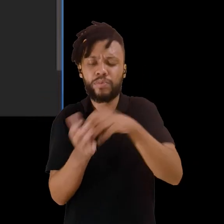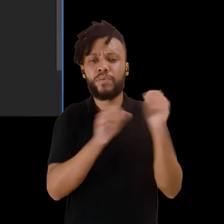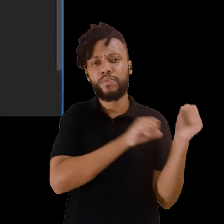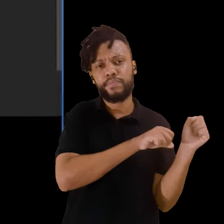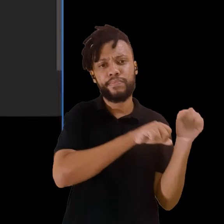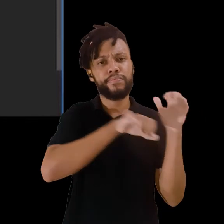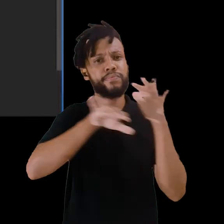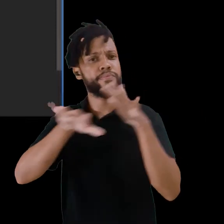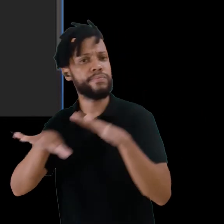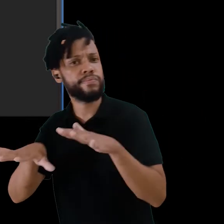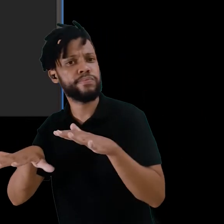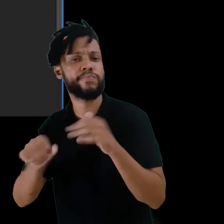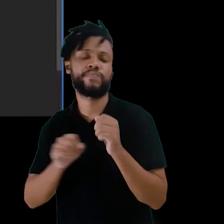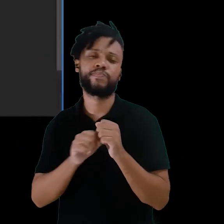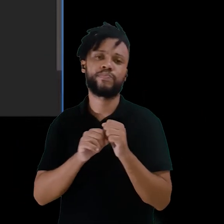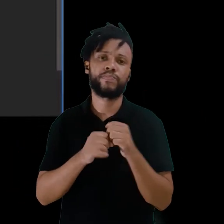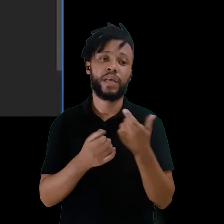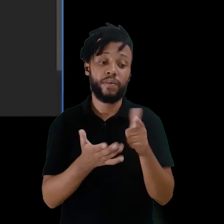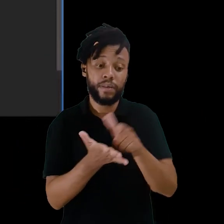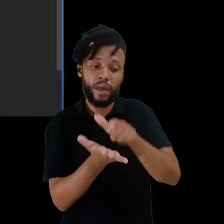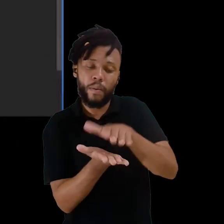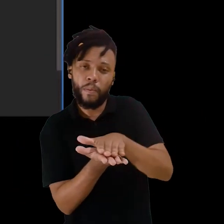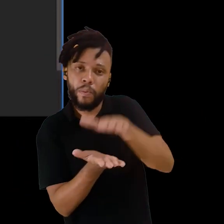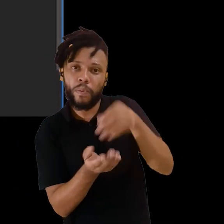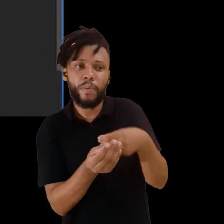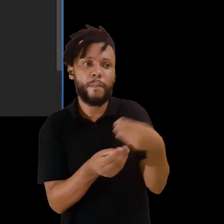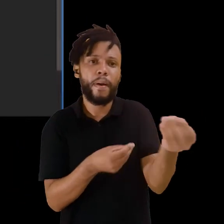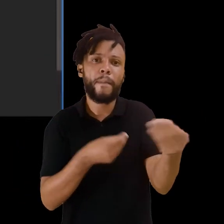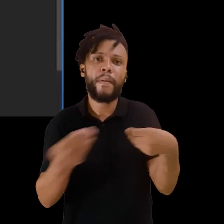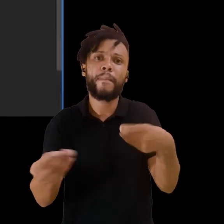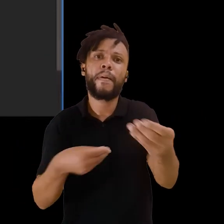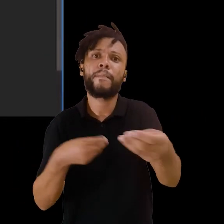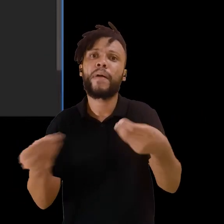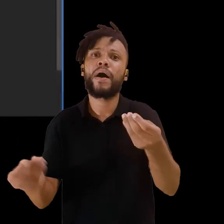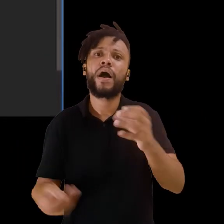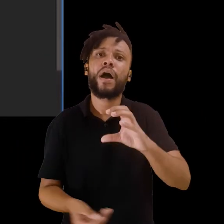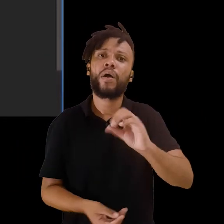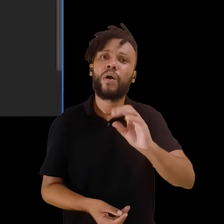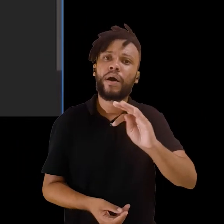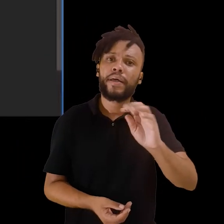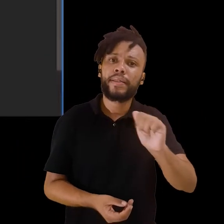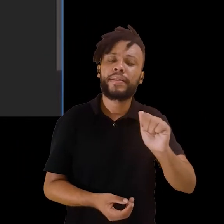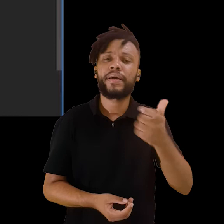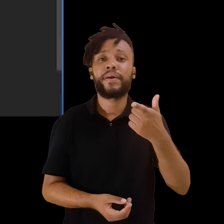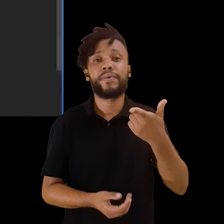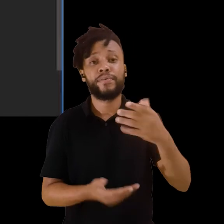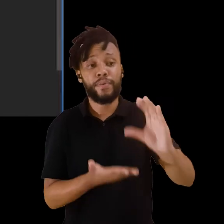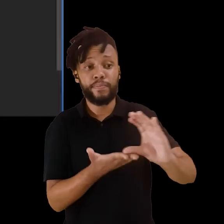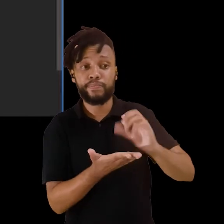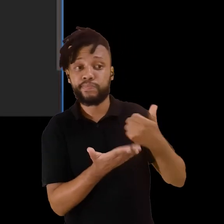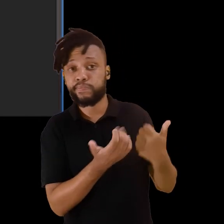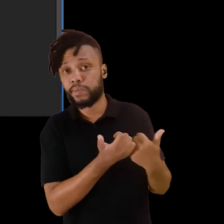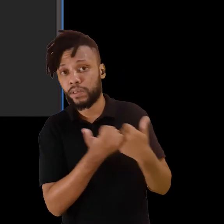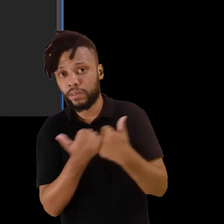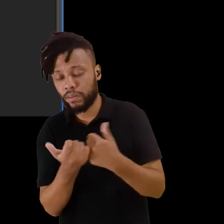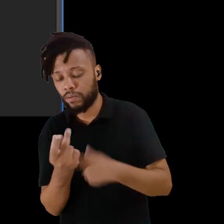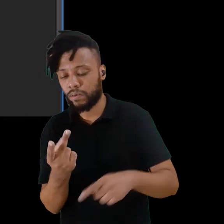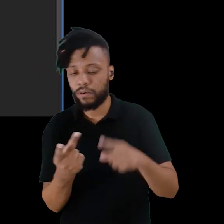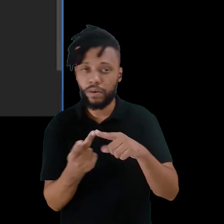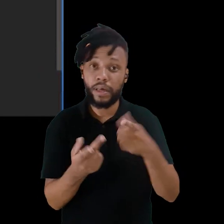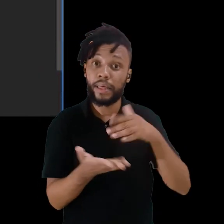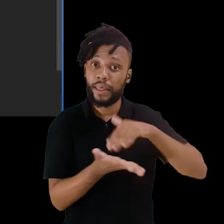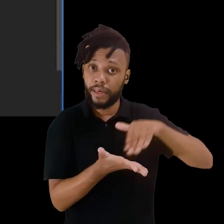exemplo, e você distribui, né, a cota de patrocinador, a cota da secretaria, a cota de